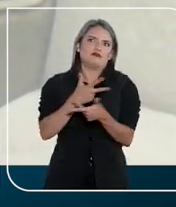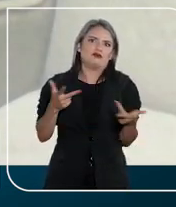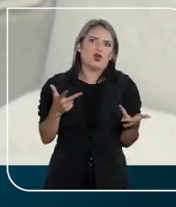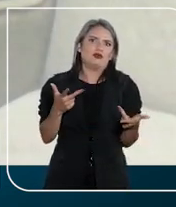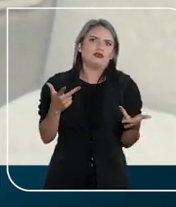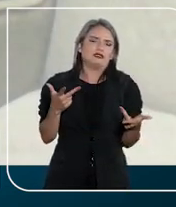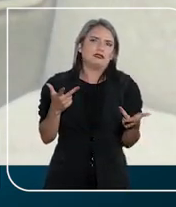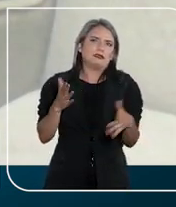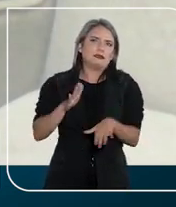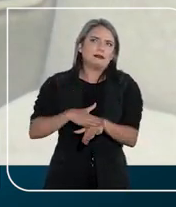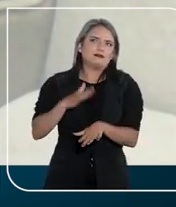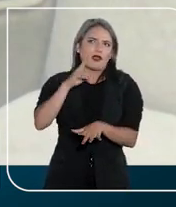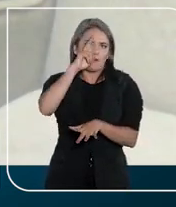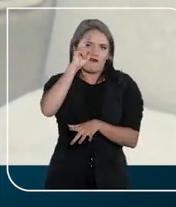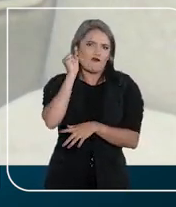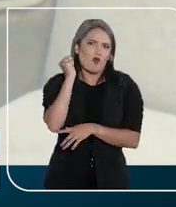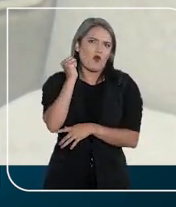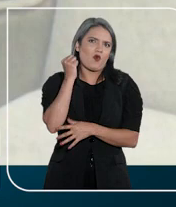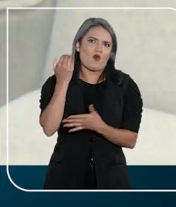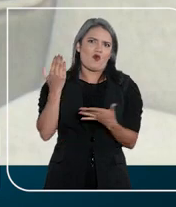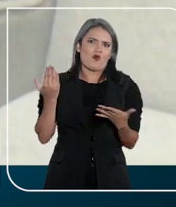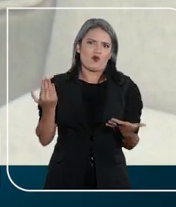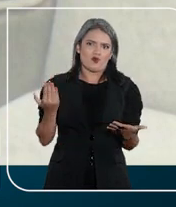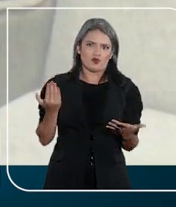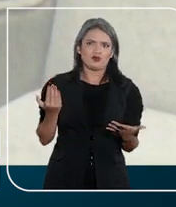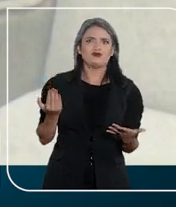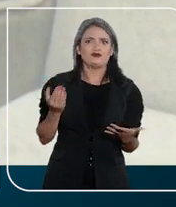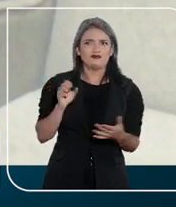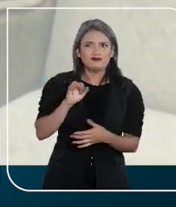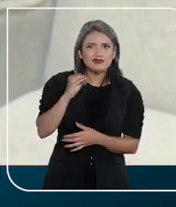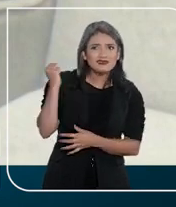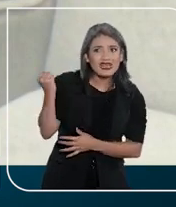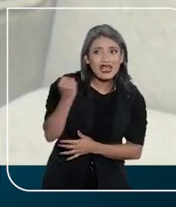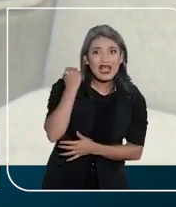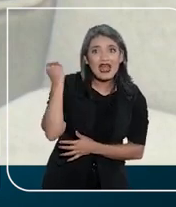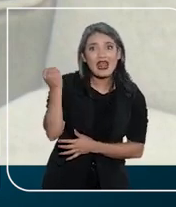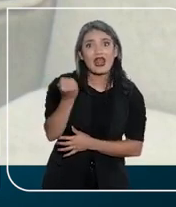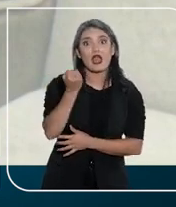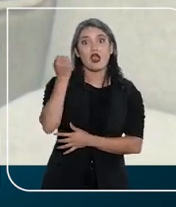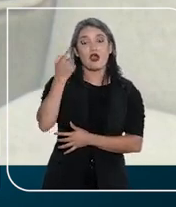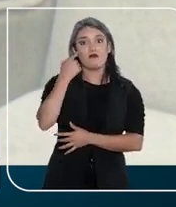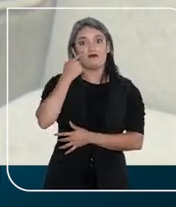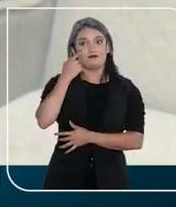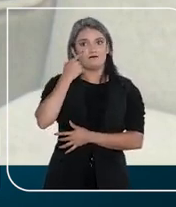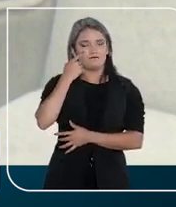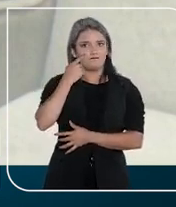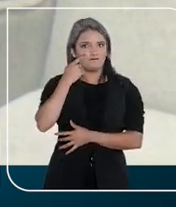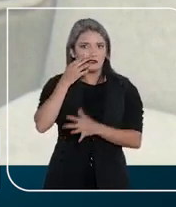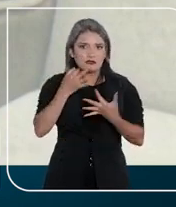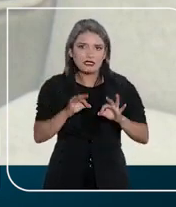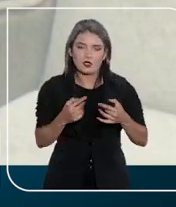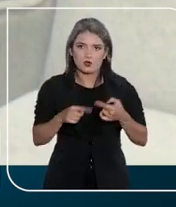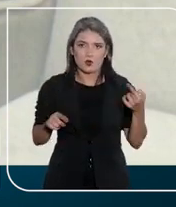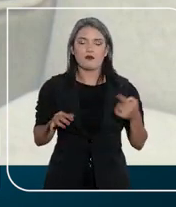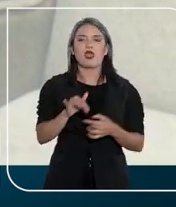há um caso de grande e grave restrição ao exercício do cargo público, como é o